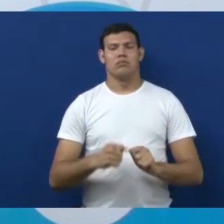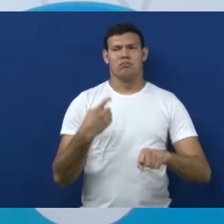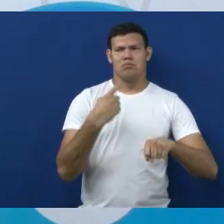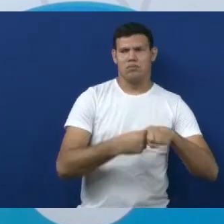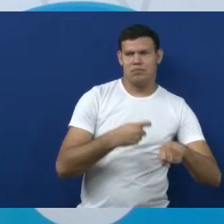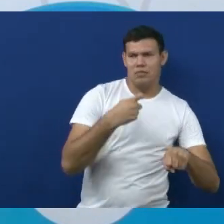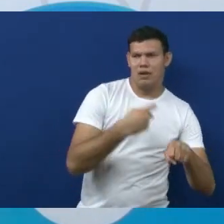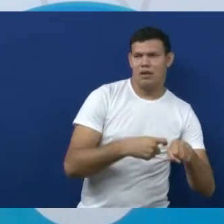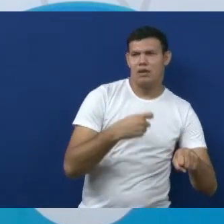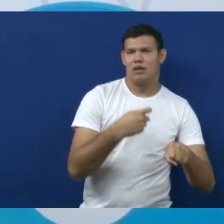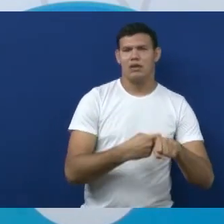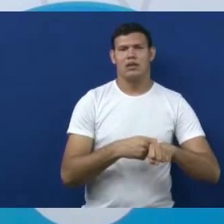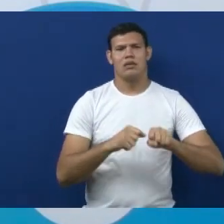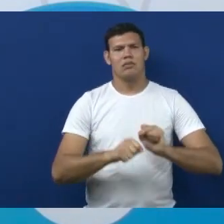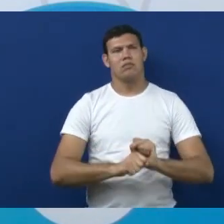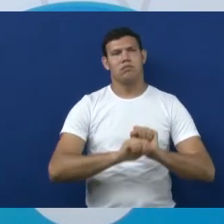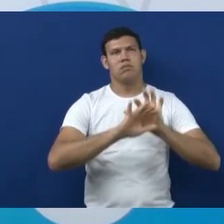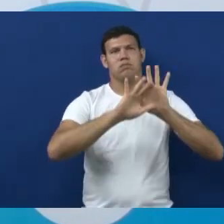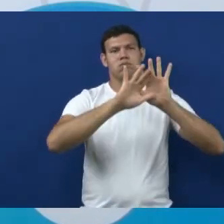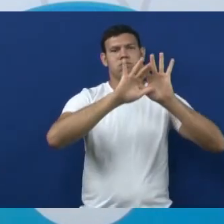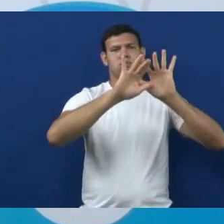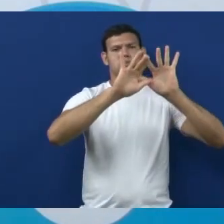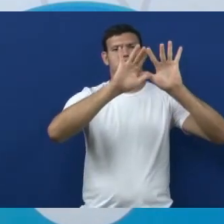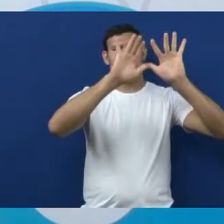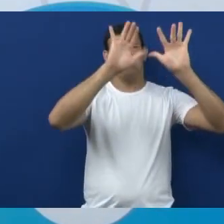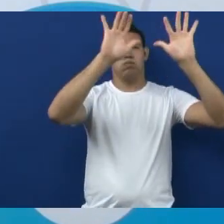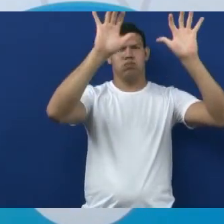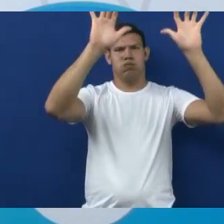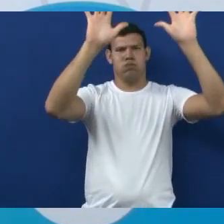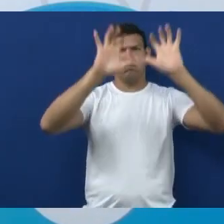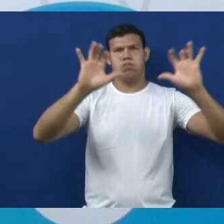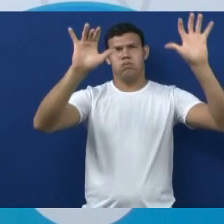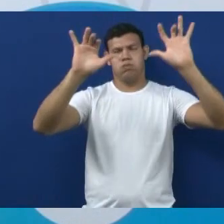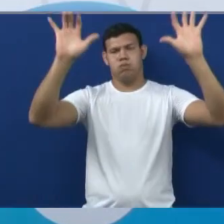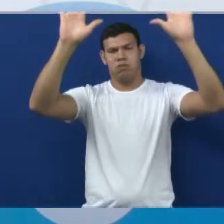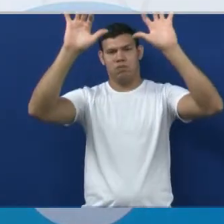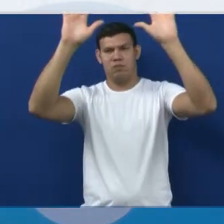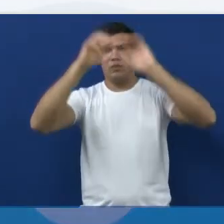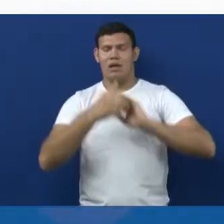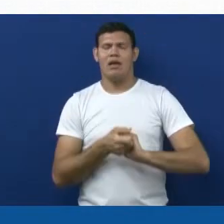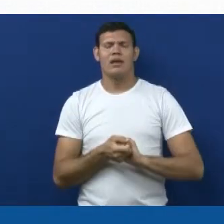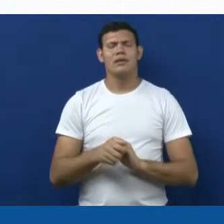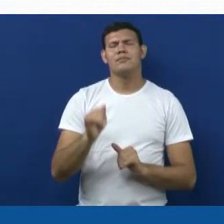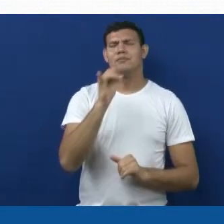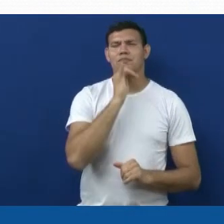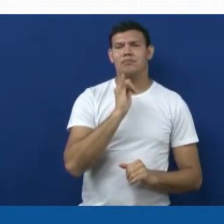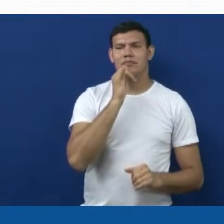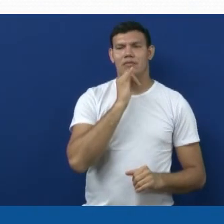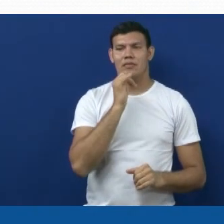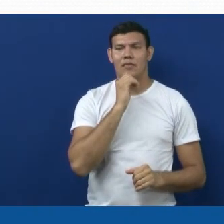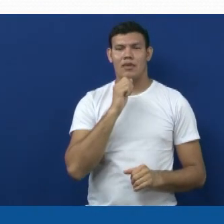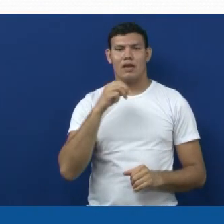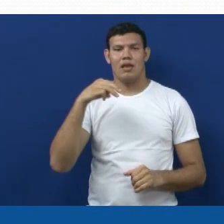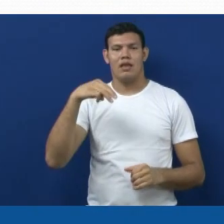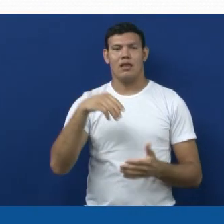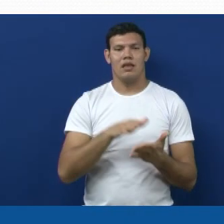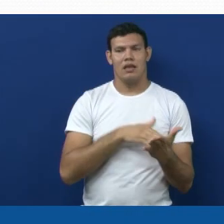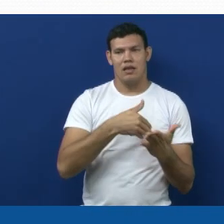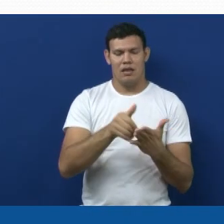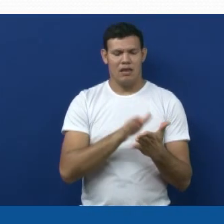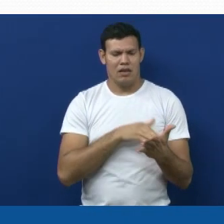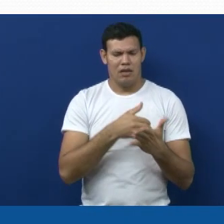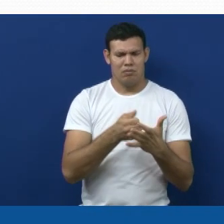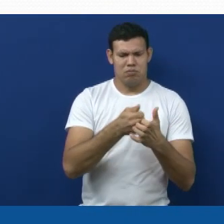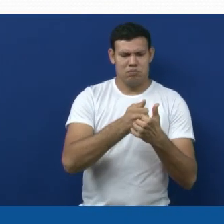para o outro. Então, quando eu falo que algo a manteiga derreteu, por exemplo, ela mudou de estado